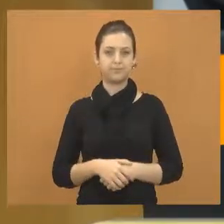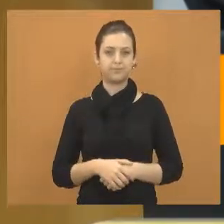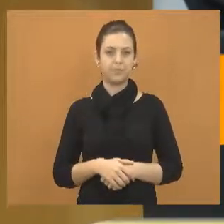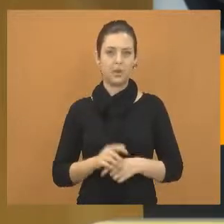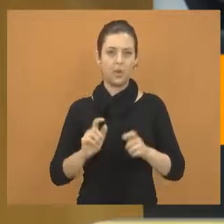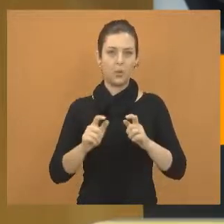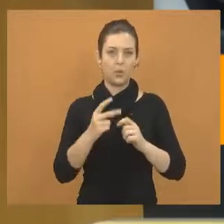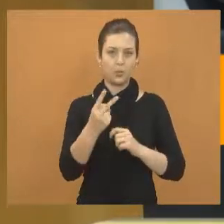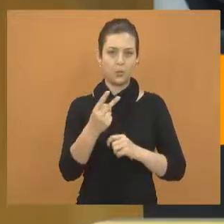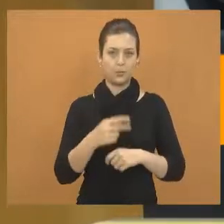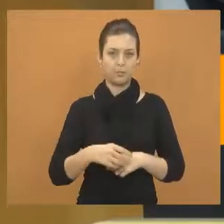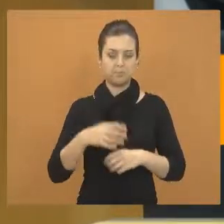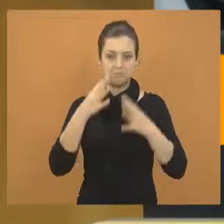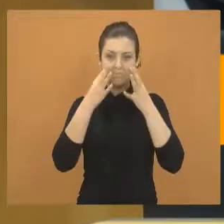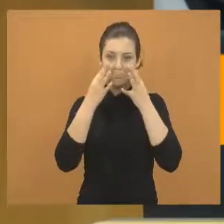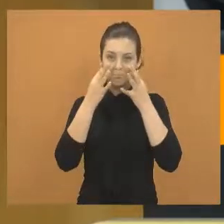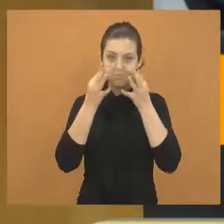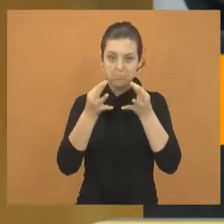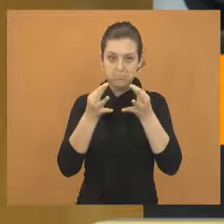que acompanhar atentamente.